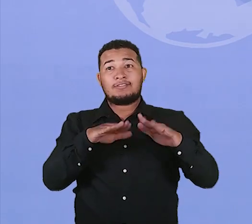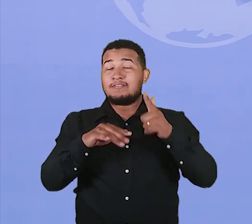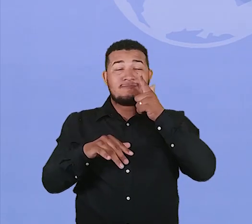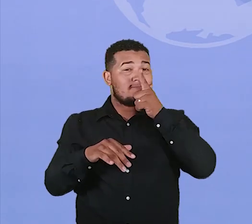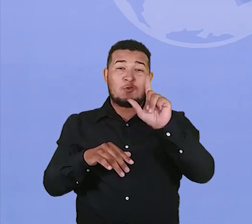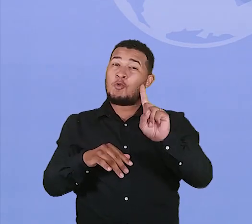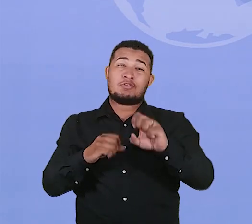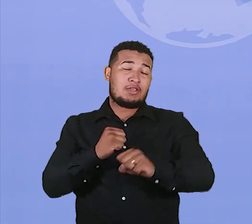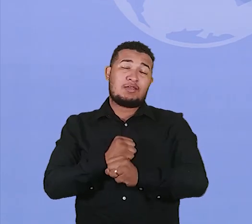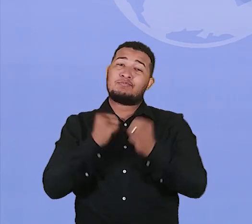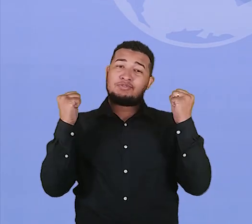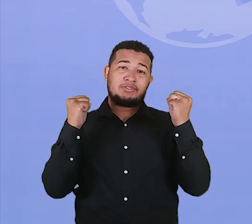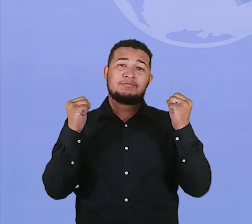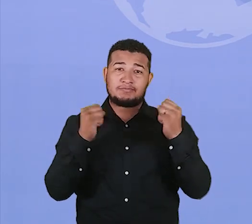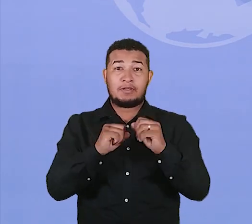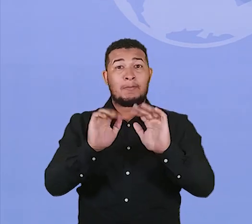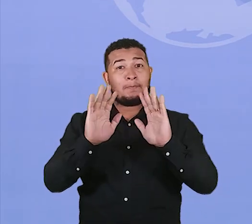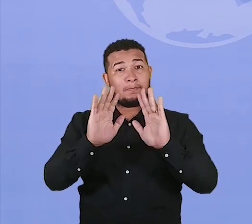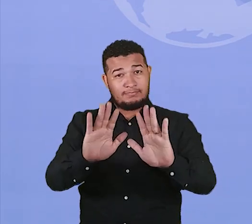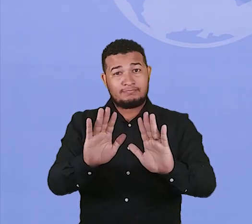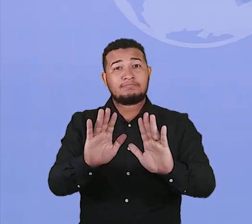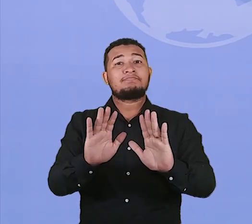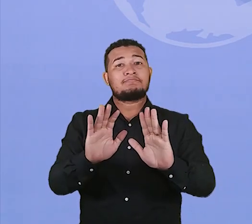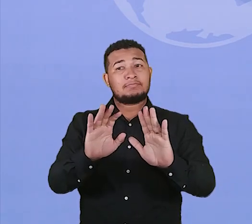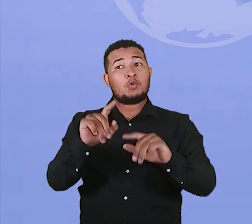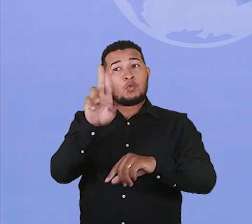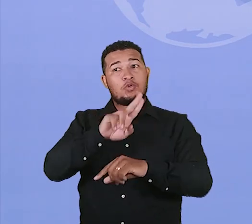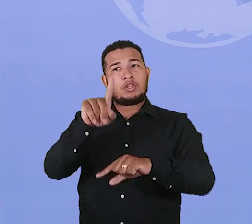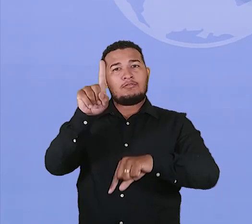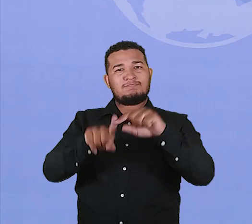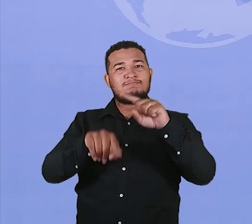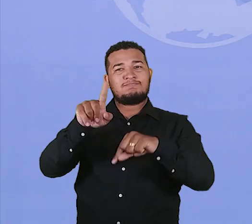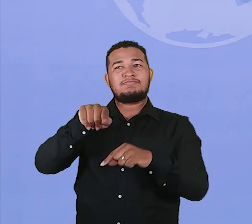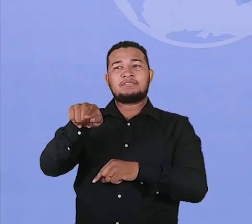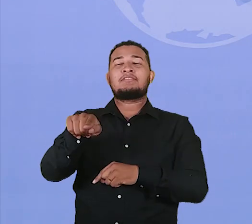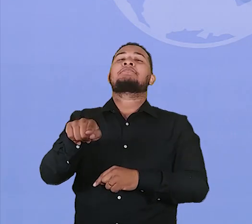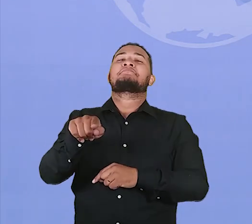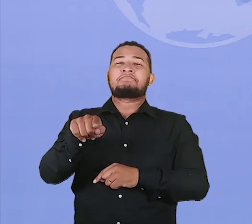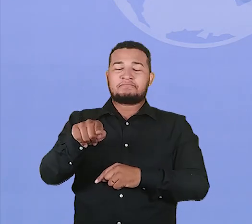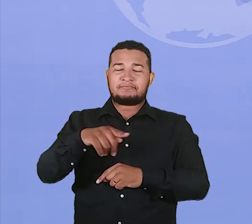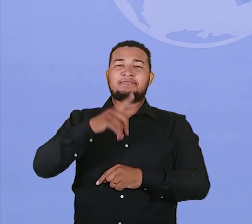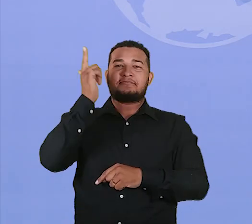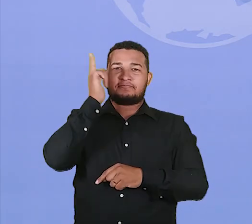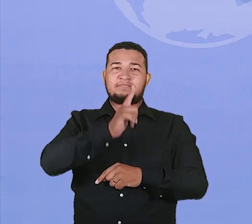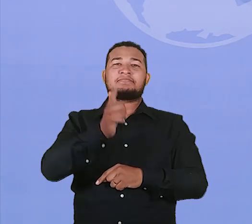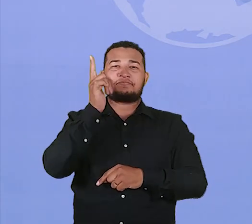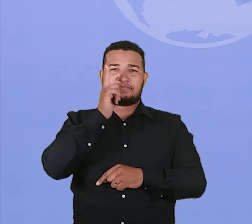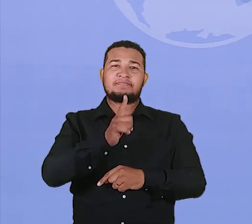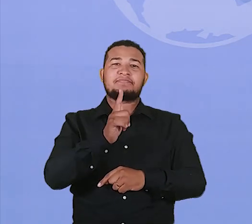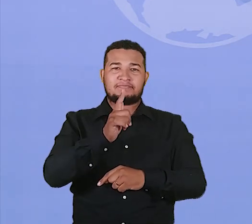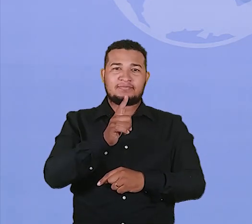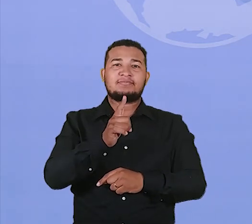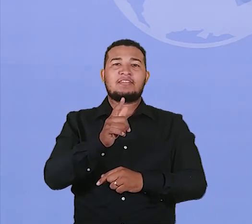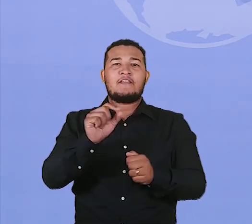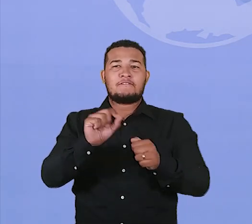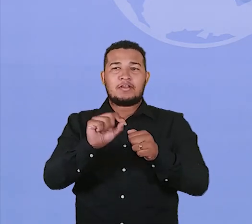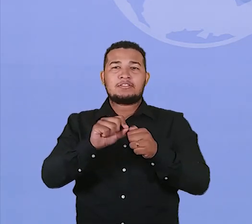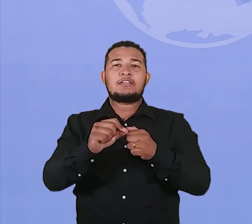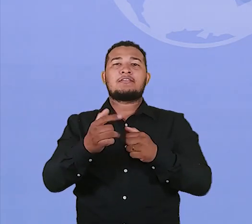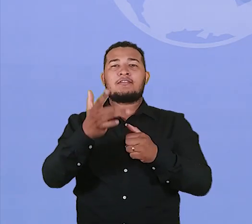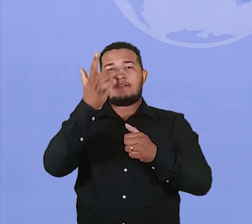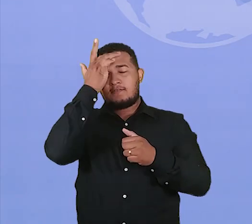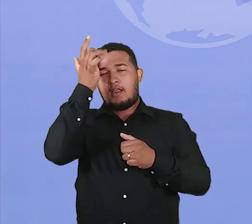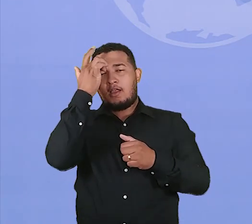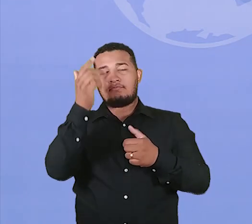às vezes você nem conseguiria fazer aquela atividade mas com essa máquina sim essa atividade ela